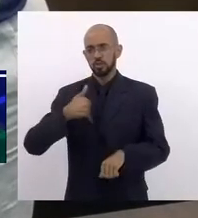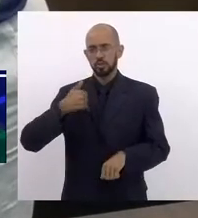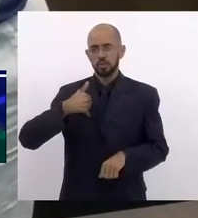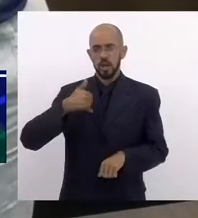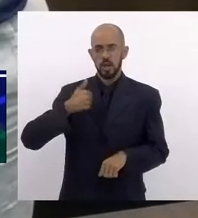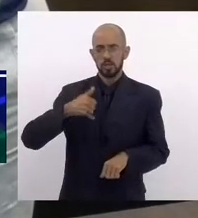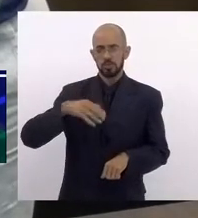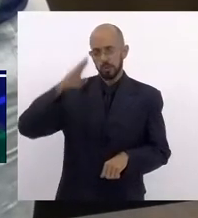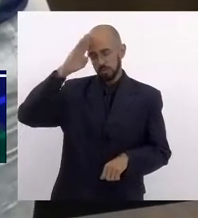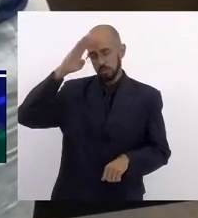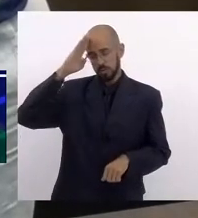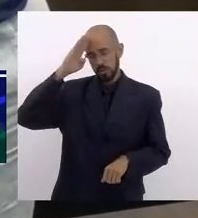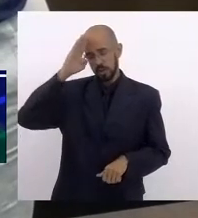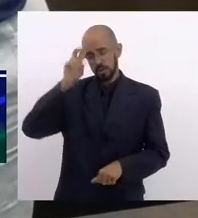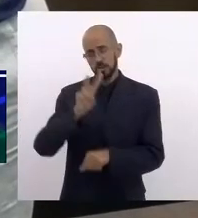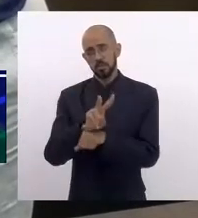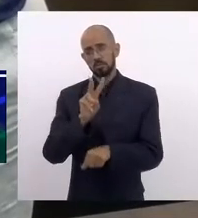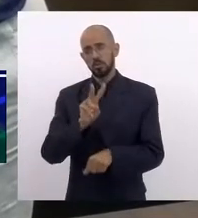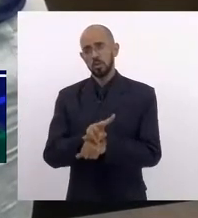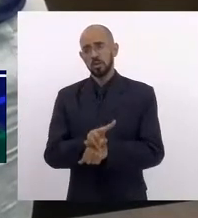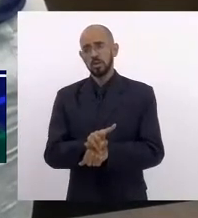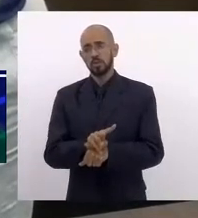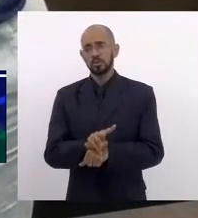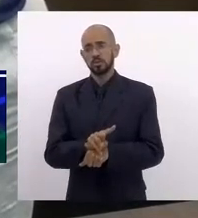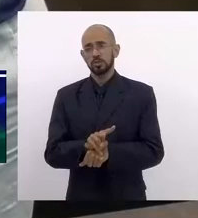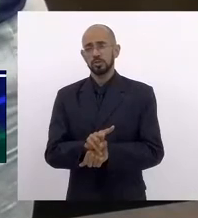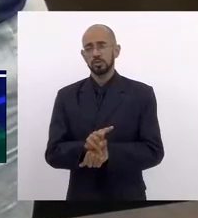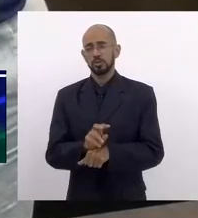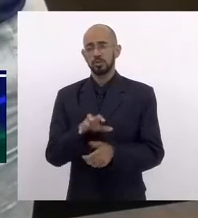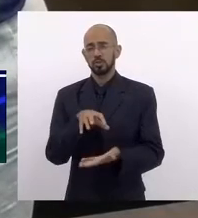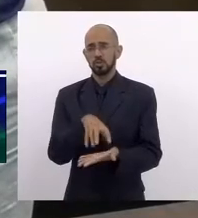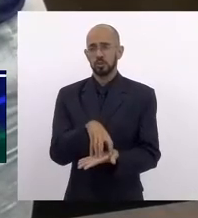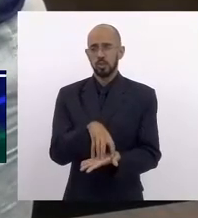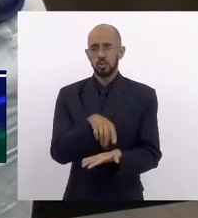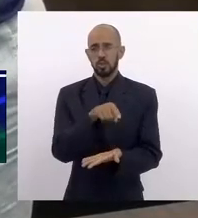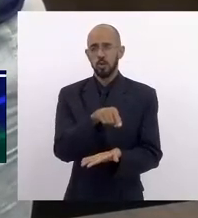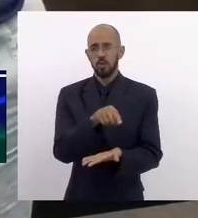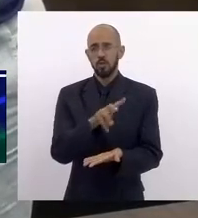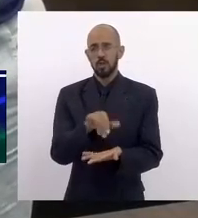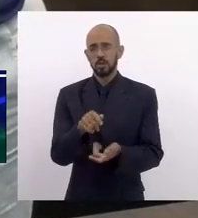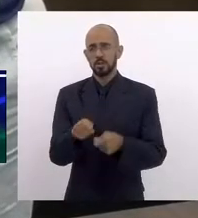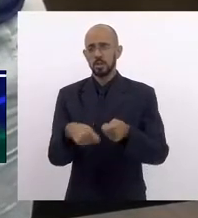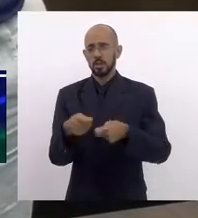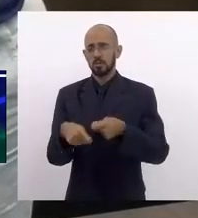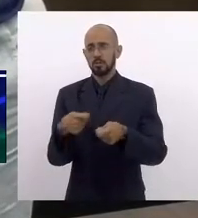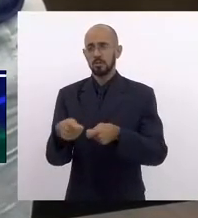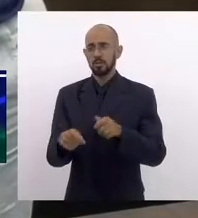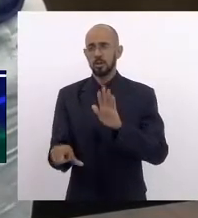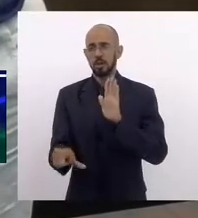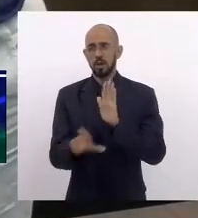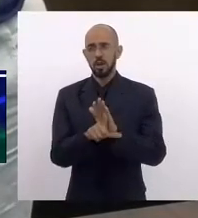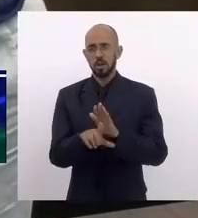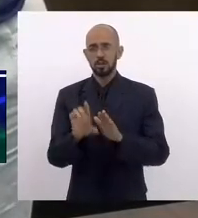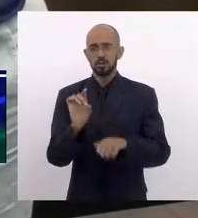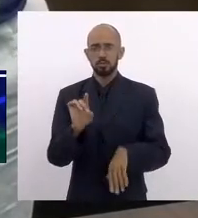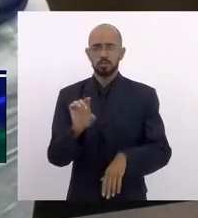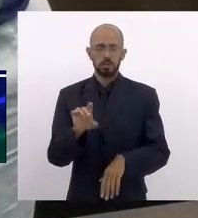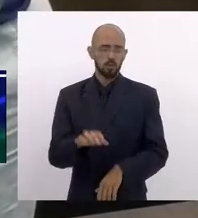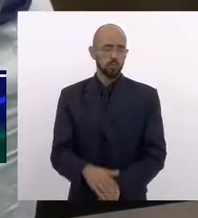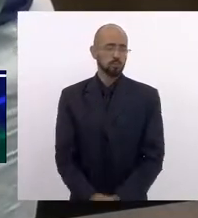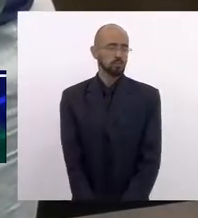de militares temporários na corporação será regulado em lei